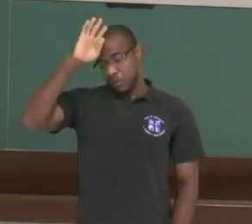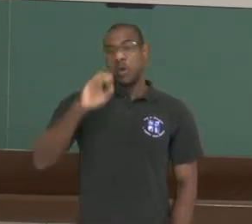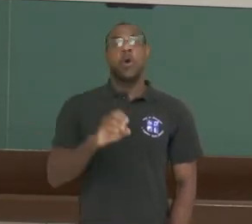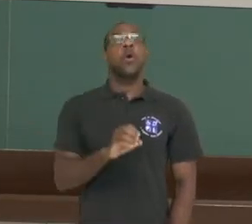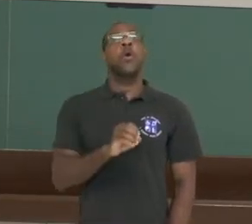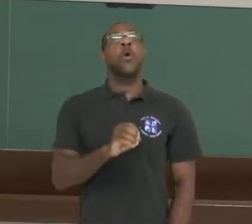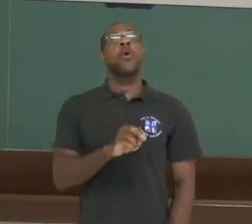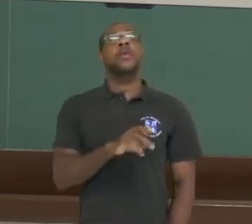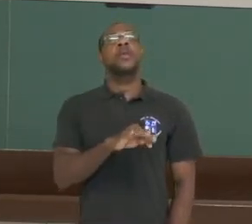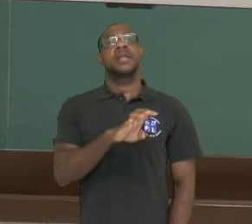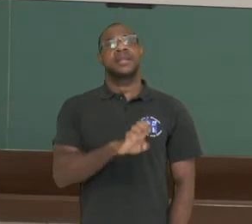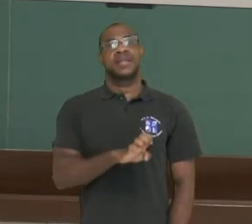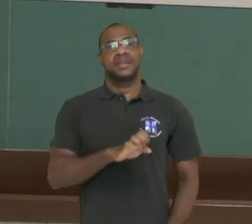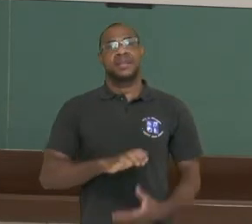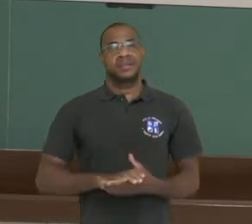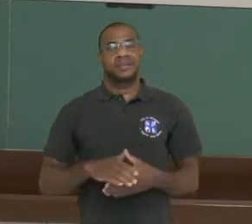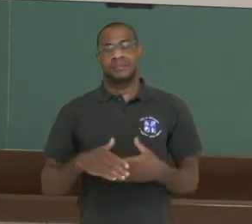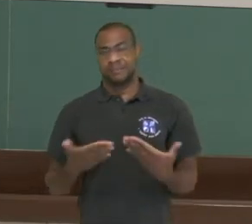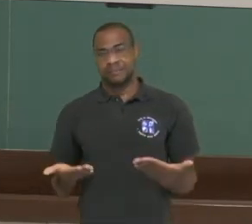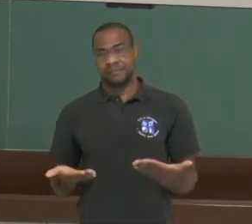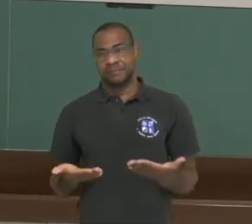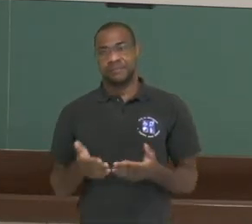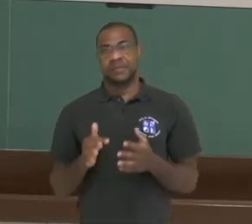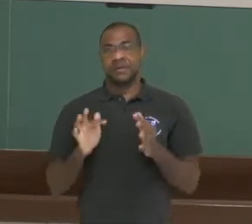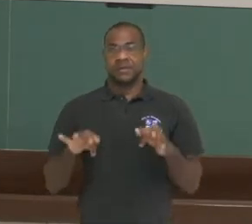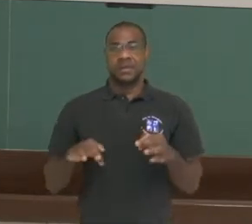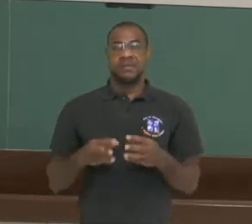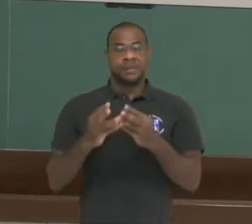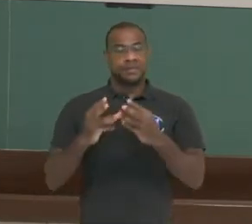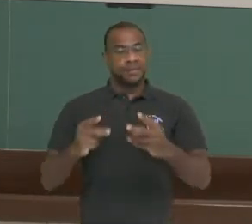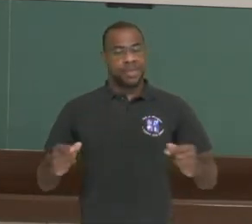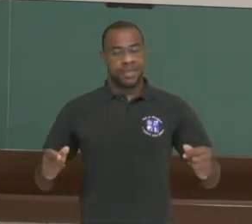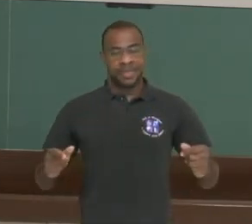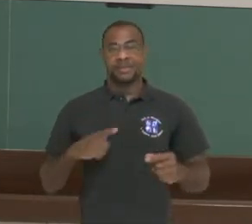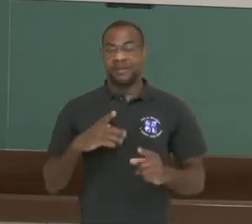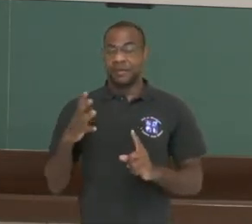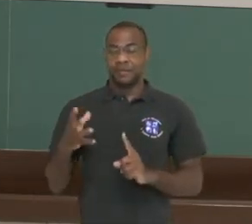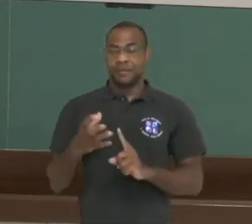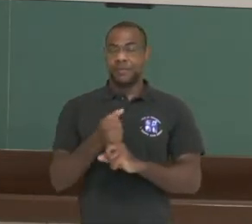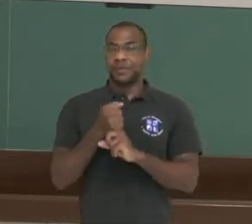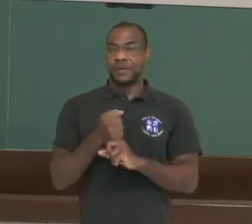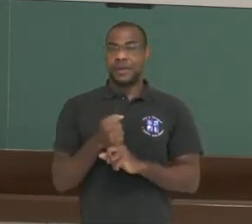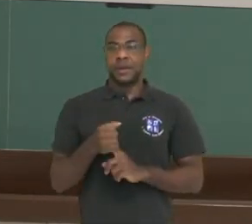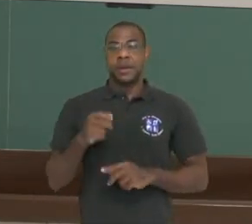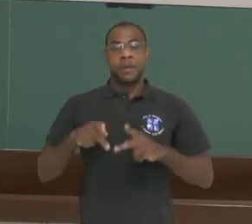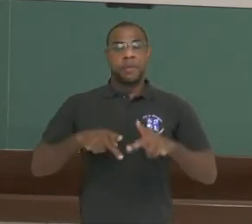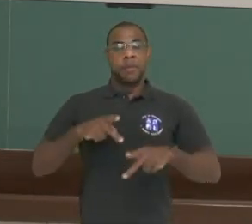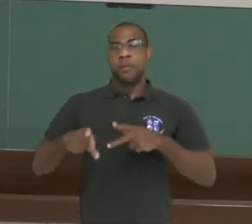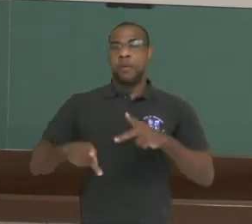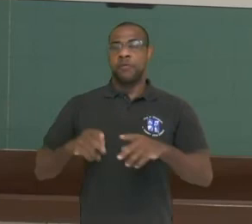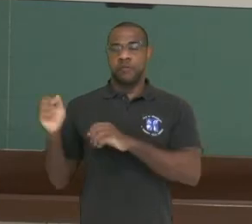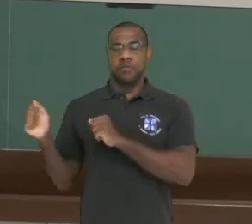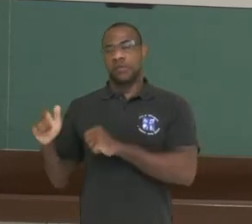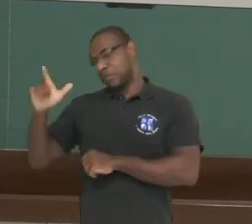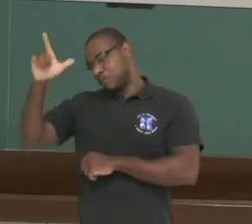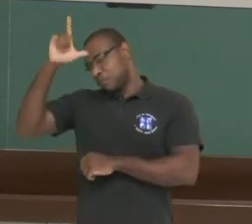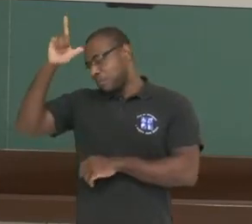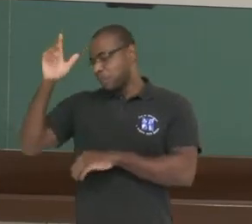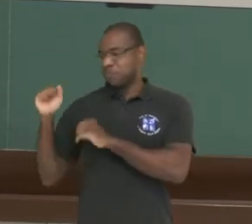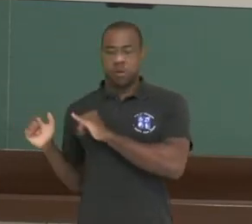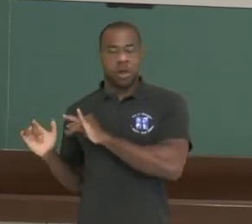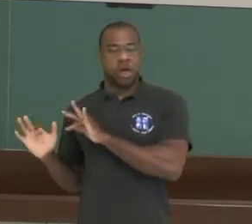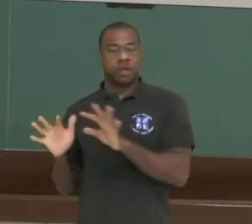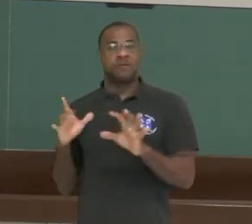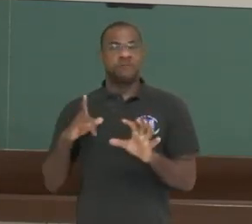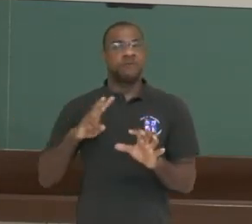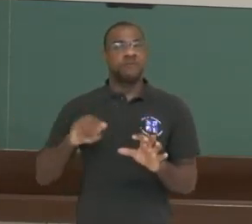cair, o que vai, enfim, esfarelar, dominada por povos invasores germânicos que vão se unir ali